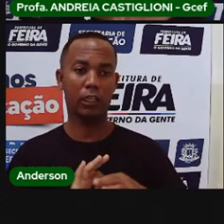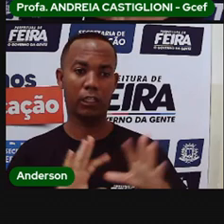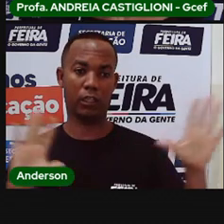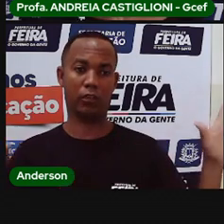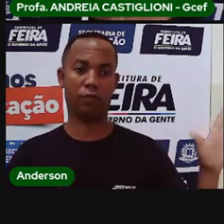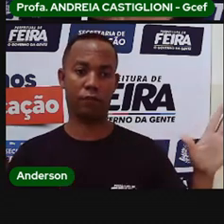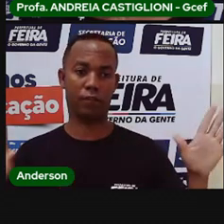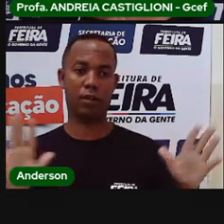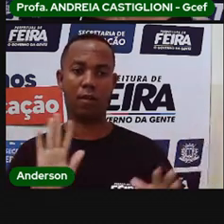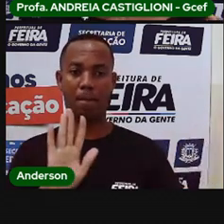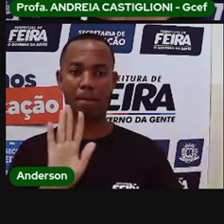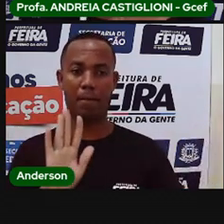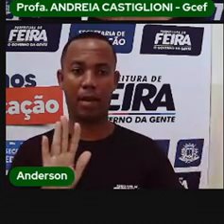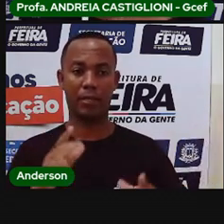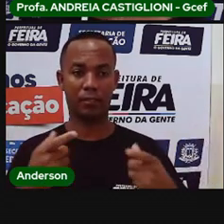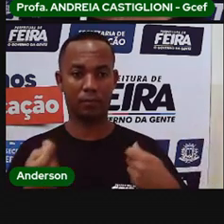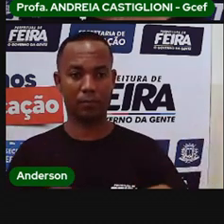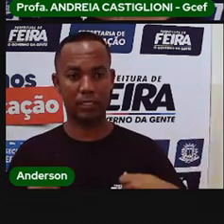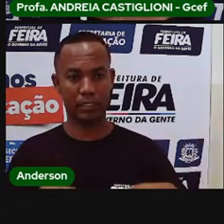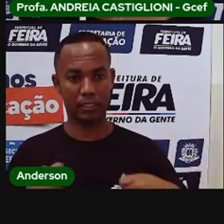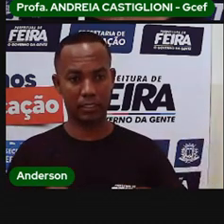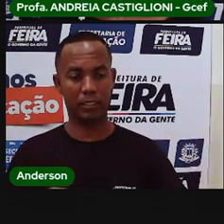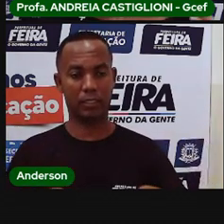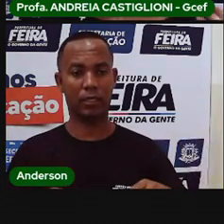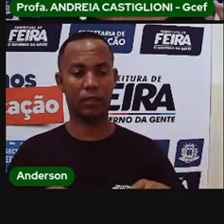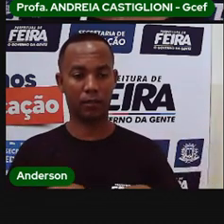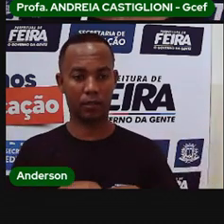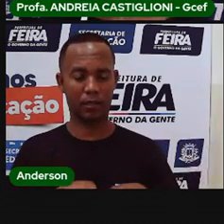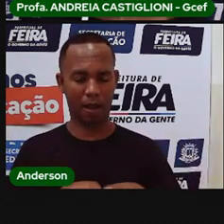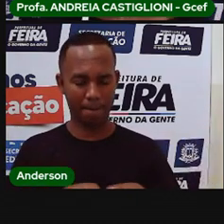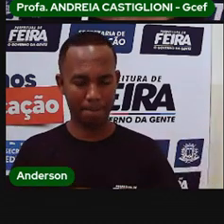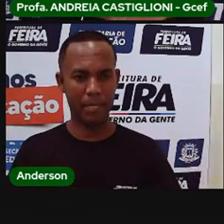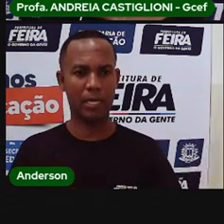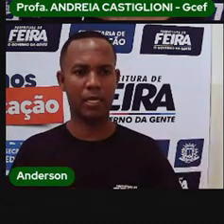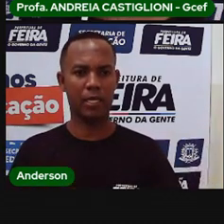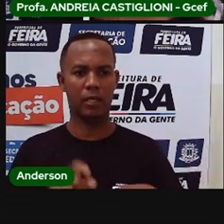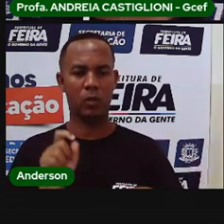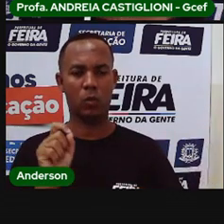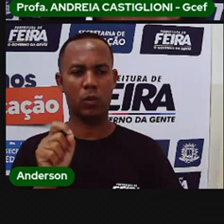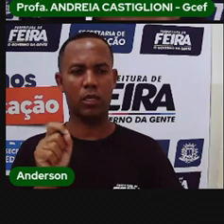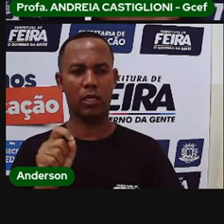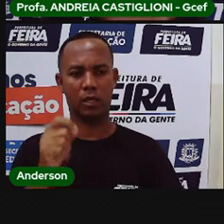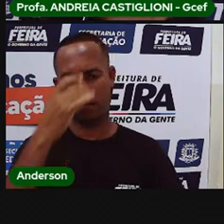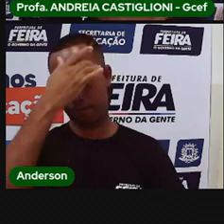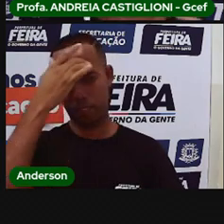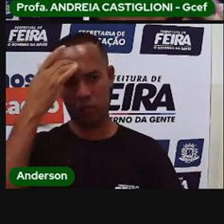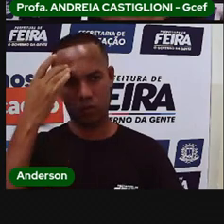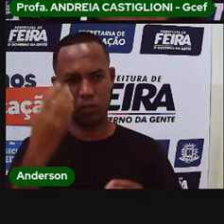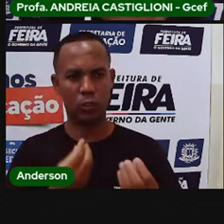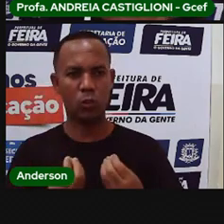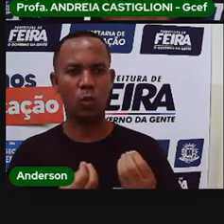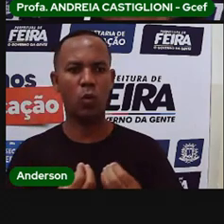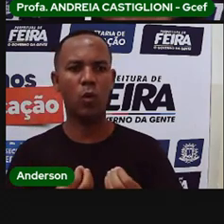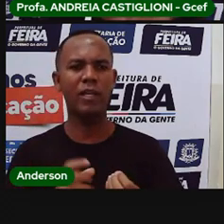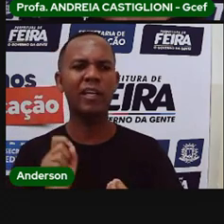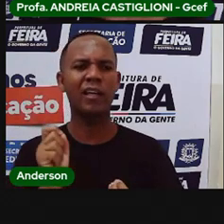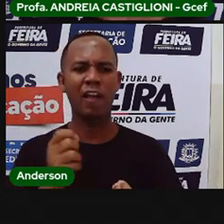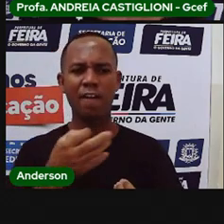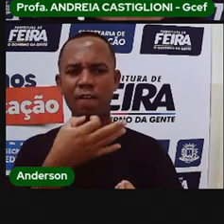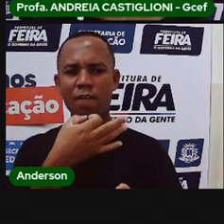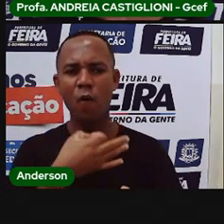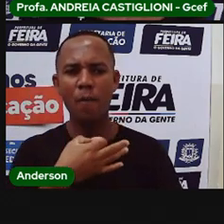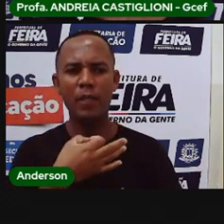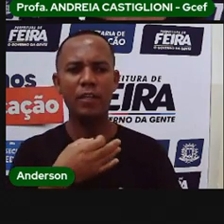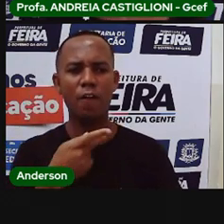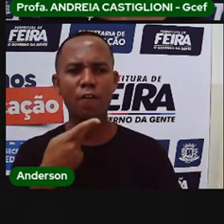pública, mas a gente precisa também dar o direito a quem é de direito. Então, quem foi que falou isso? Não fui